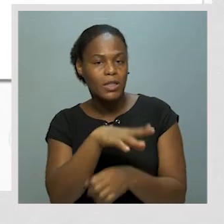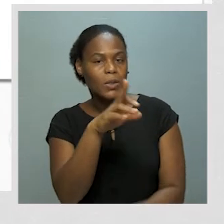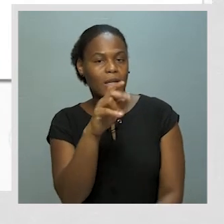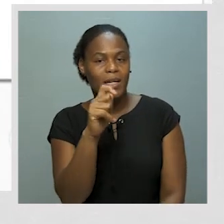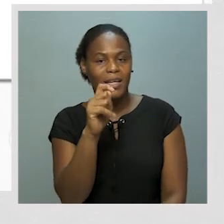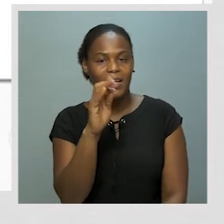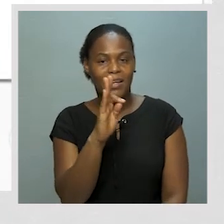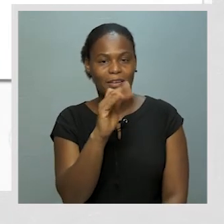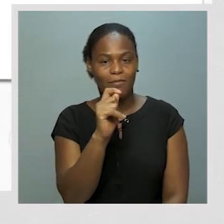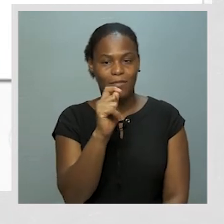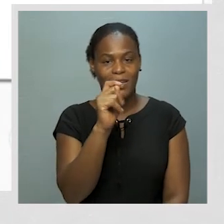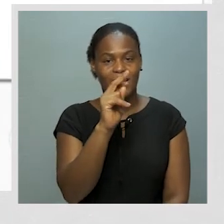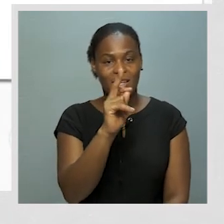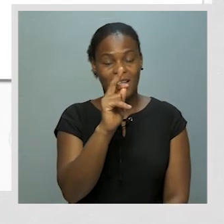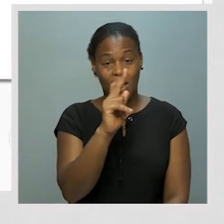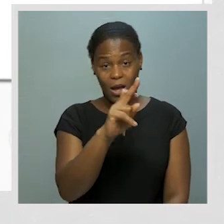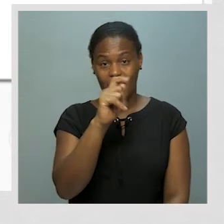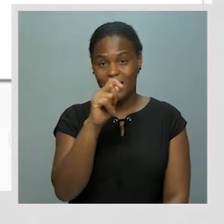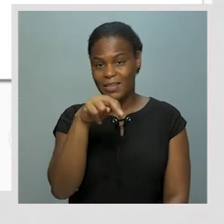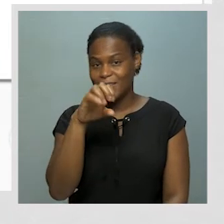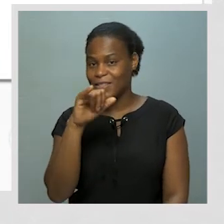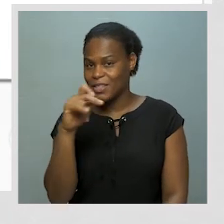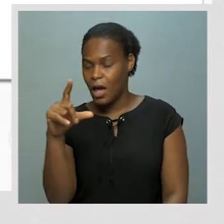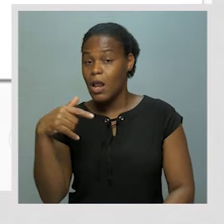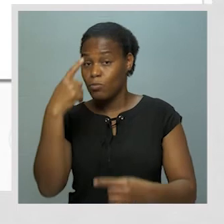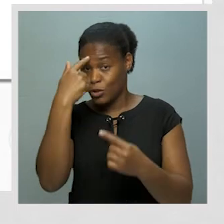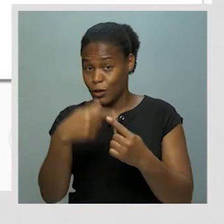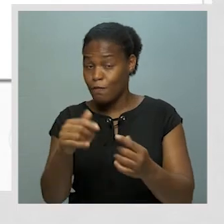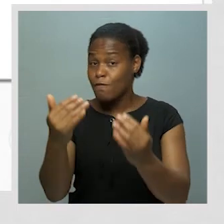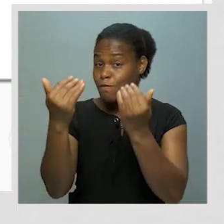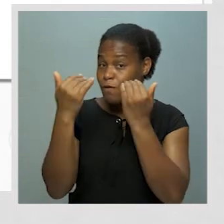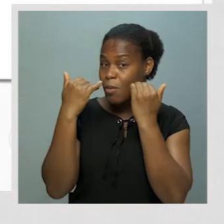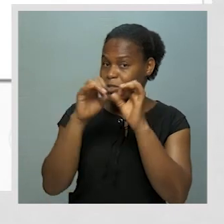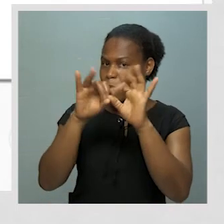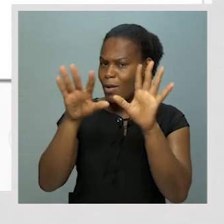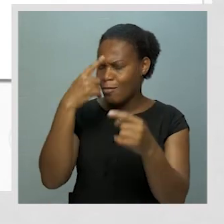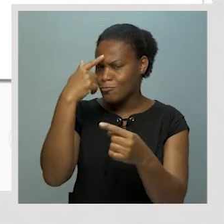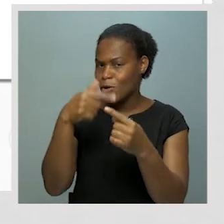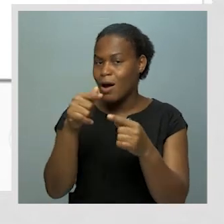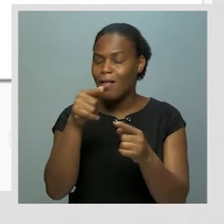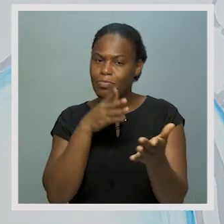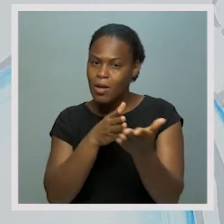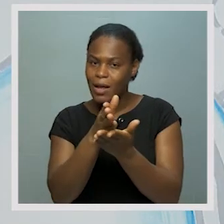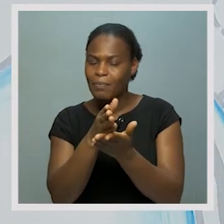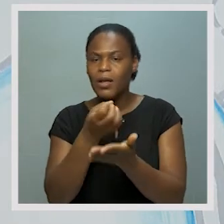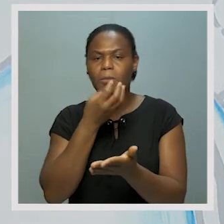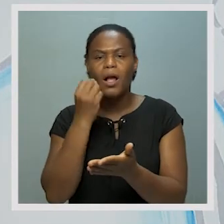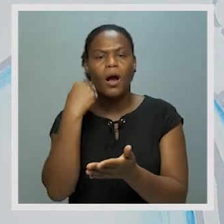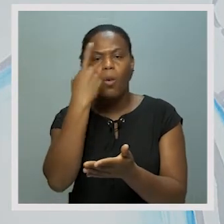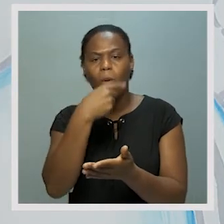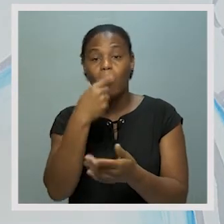referencial e tem como finalidade trazer uma informação objetiva e direta.